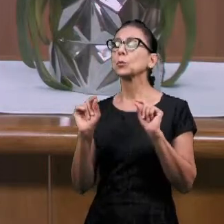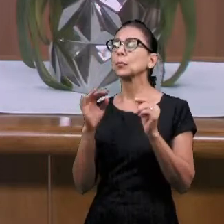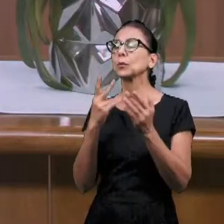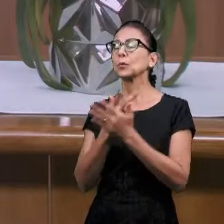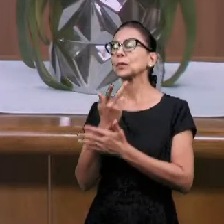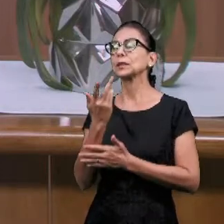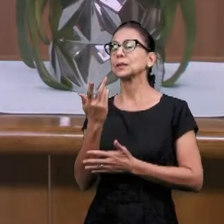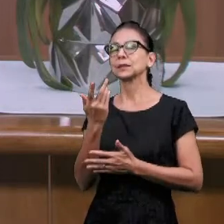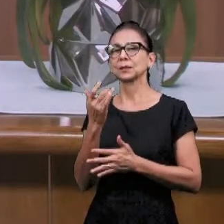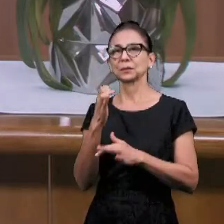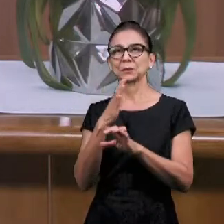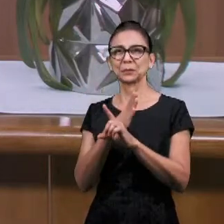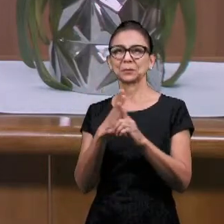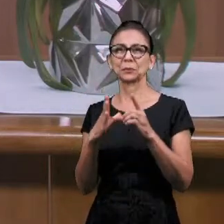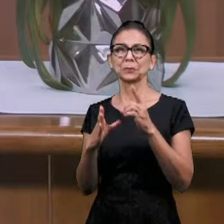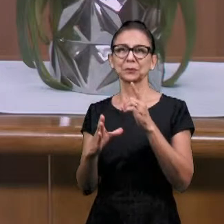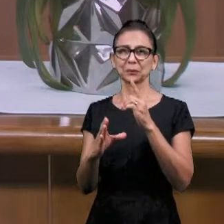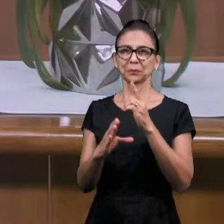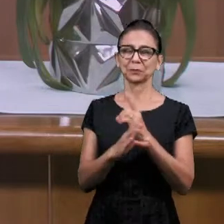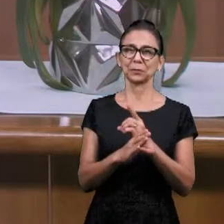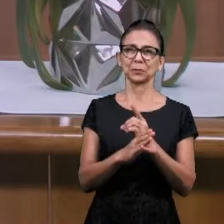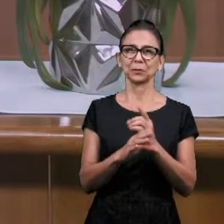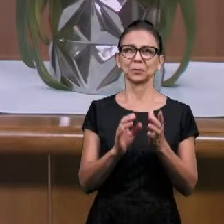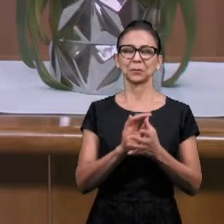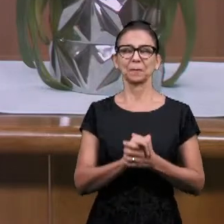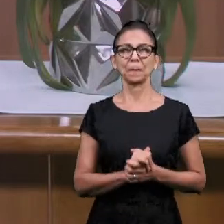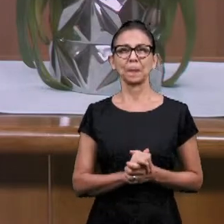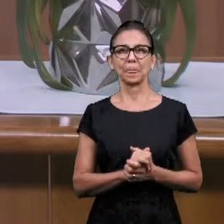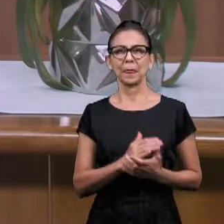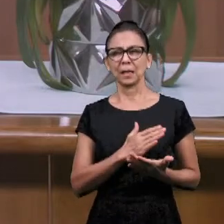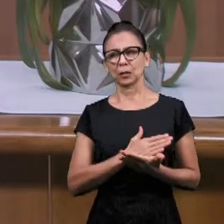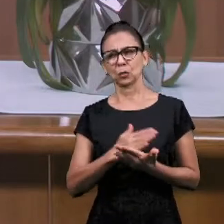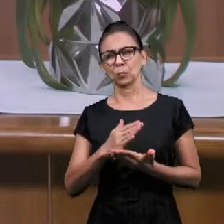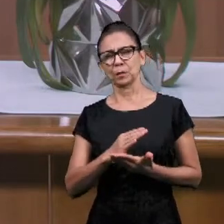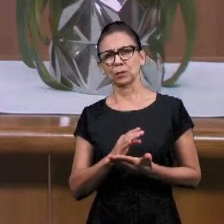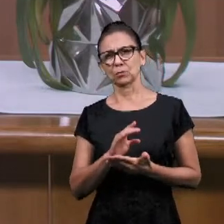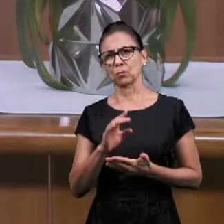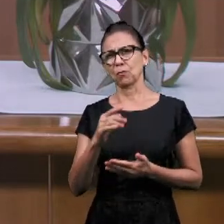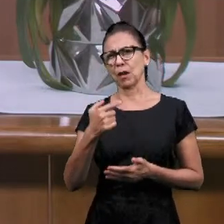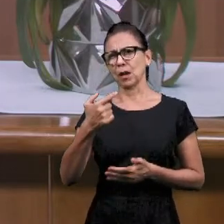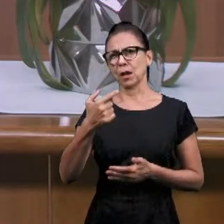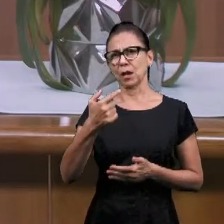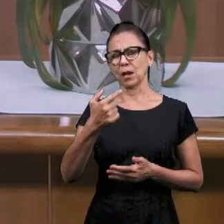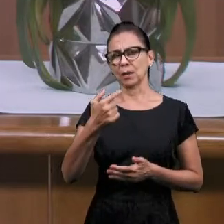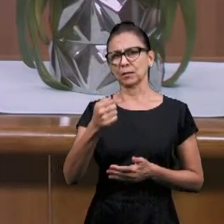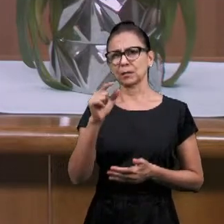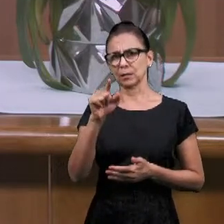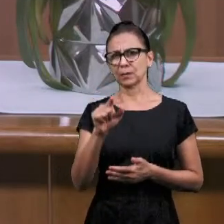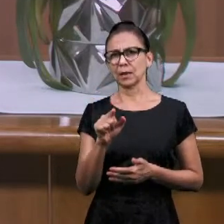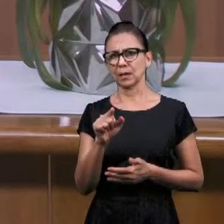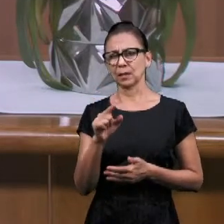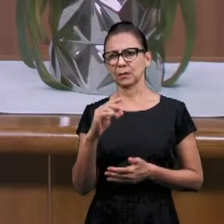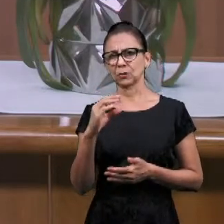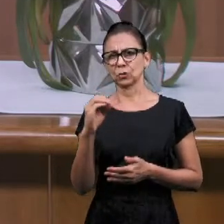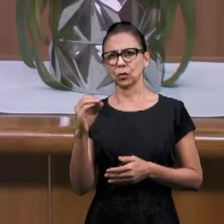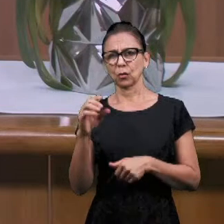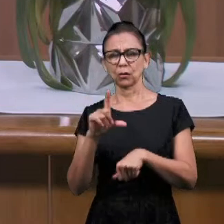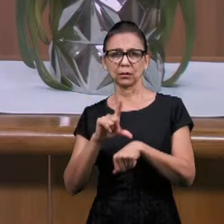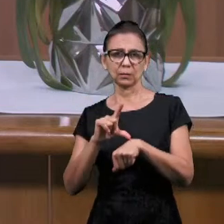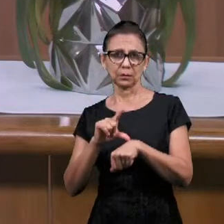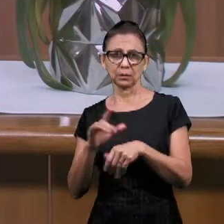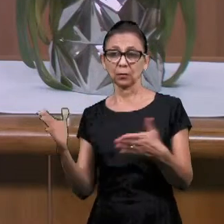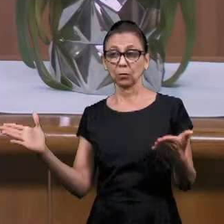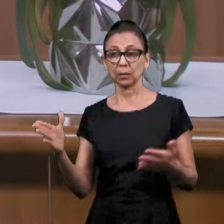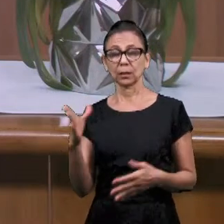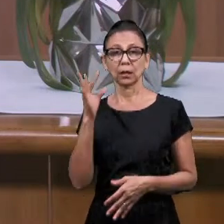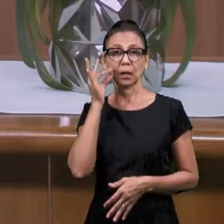nesse culto, começou a acontecer às 7 horas, às 19 horas, agora nós estamos ao vivo, são 19h51, daqui a pouquinho a gente